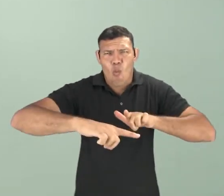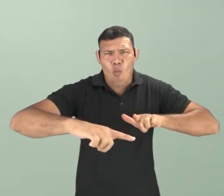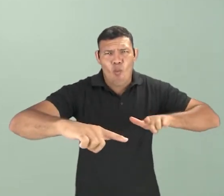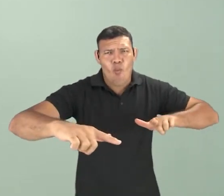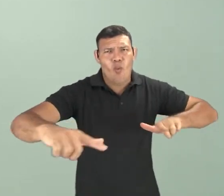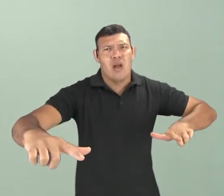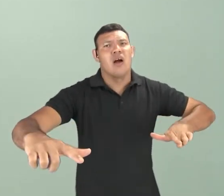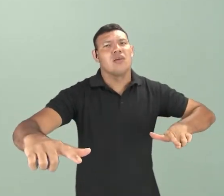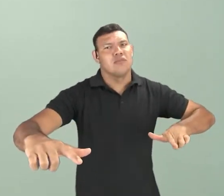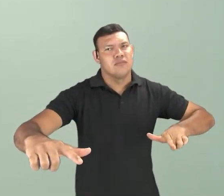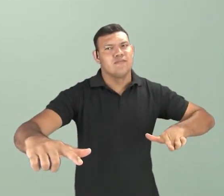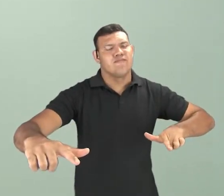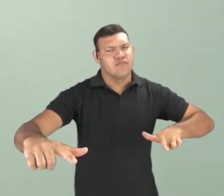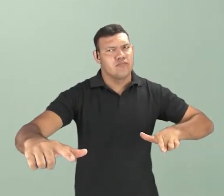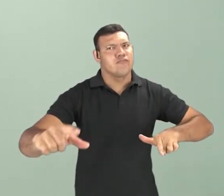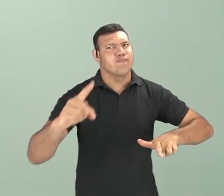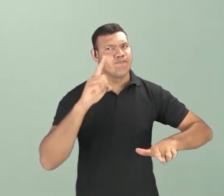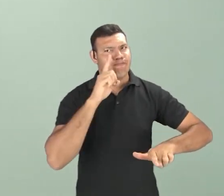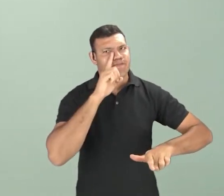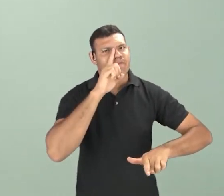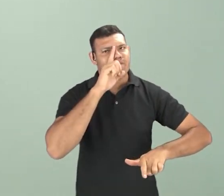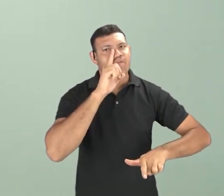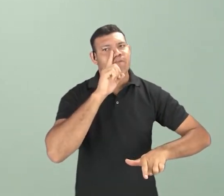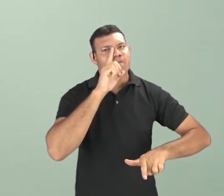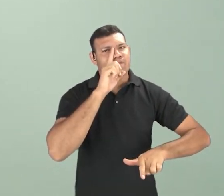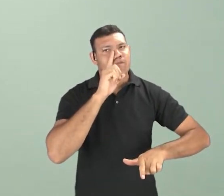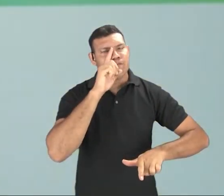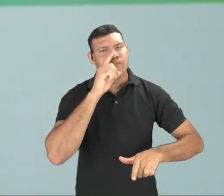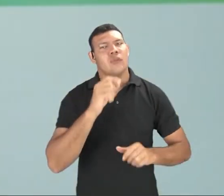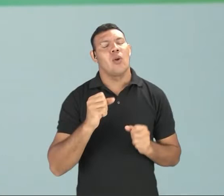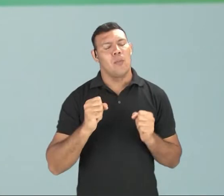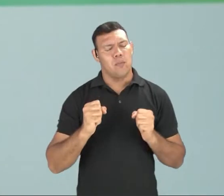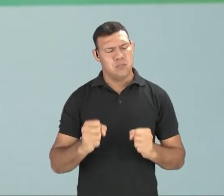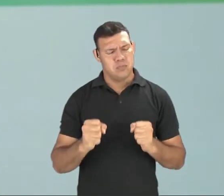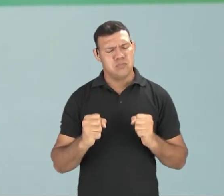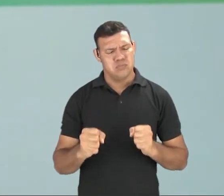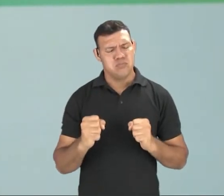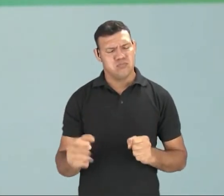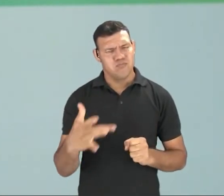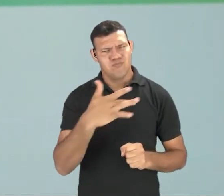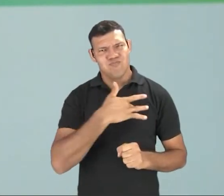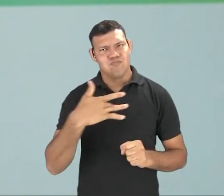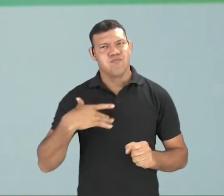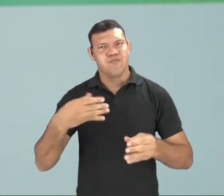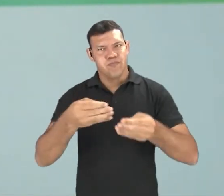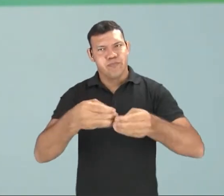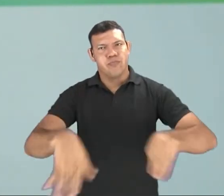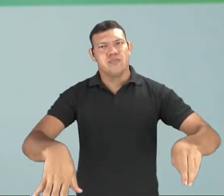é altamente, né, perigosa, tá? Pode ocasionar danos à saúde.